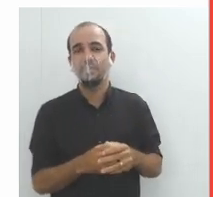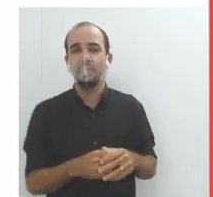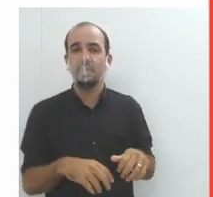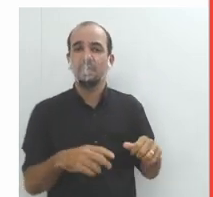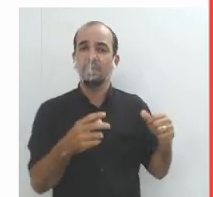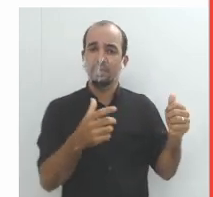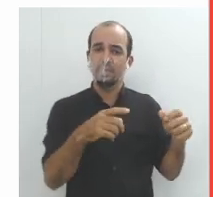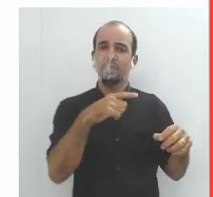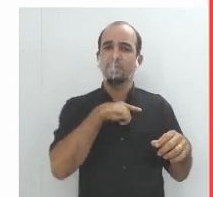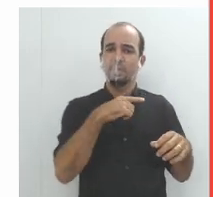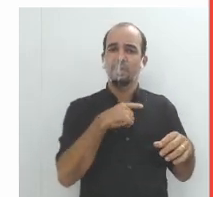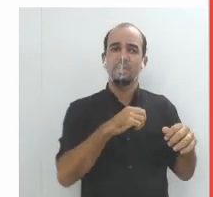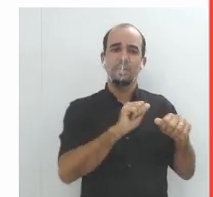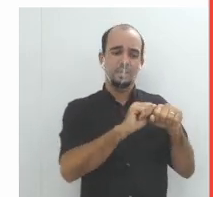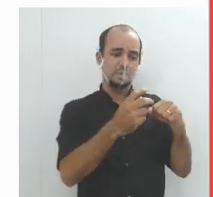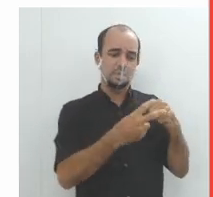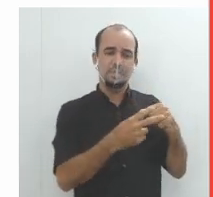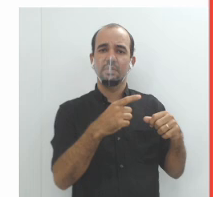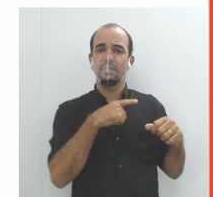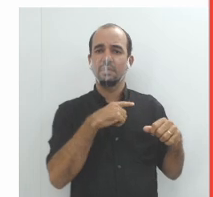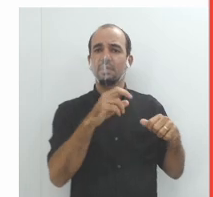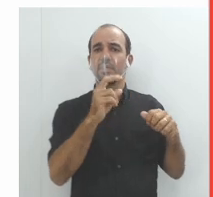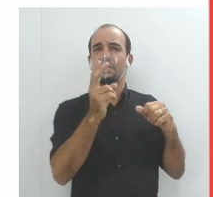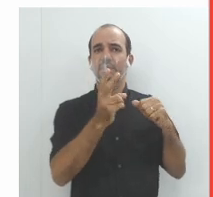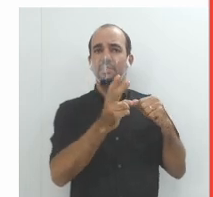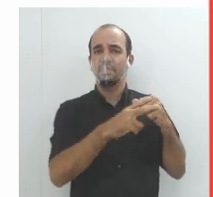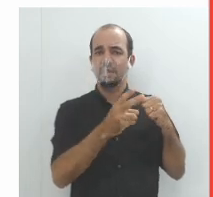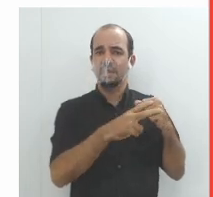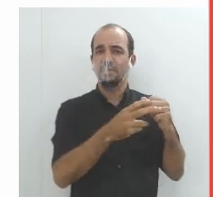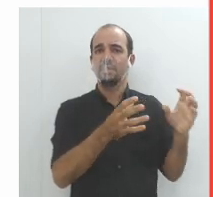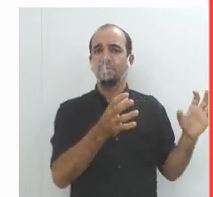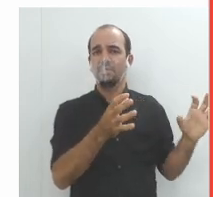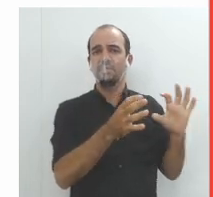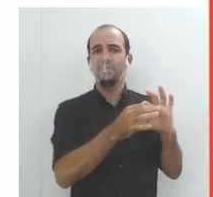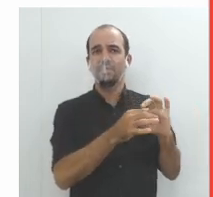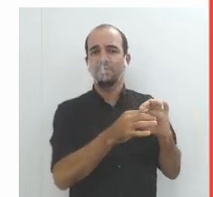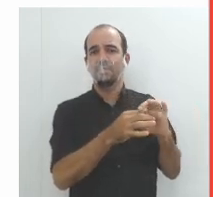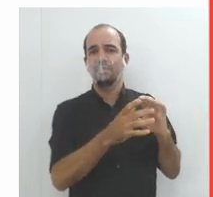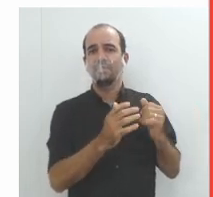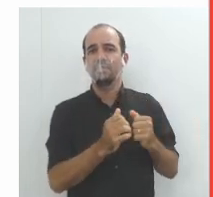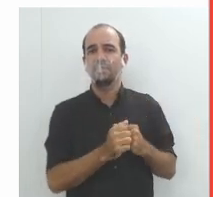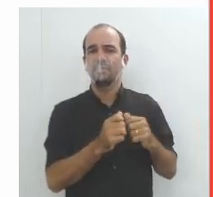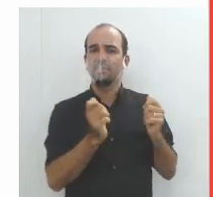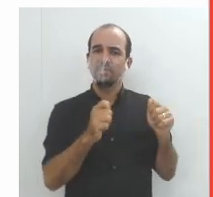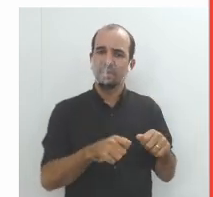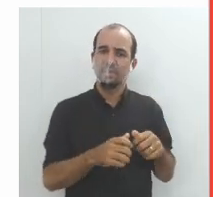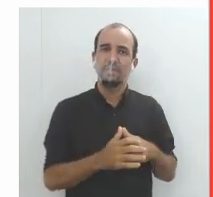essas circunstâncias, elas estão relacionadas a um verbo,